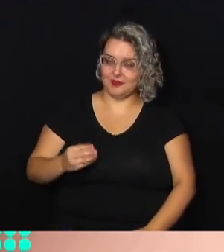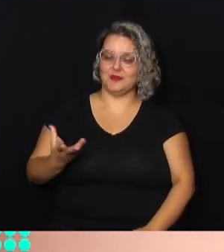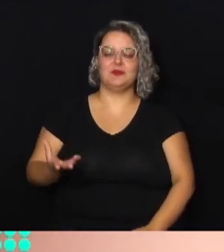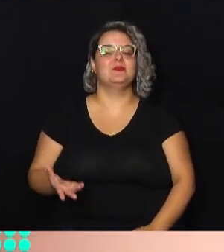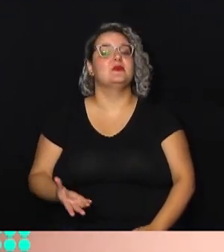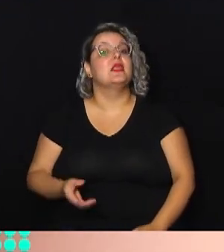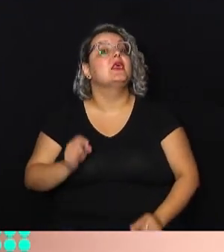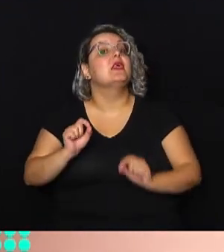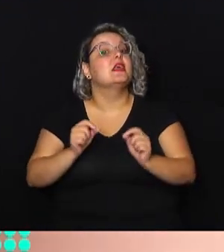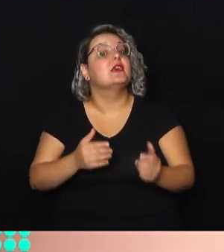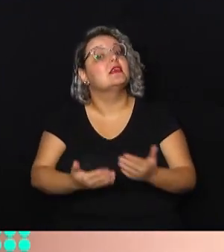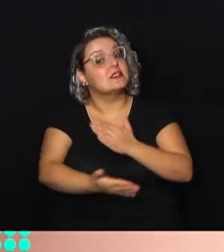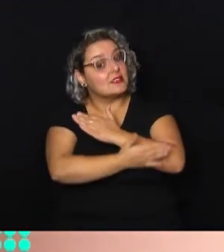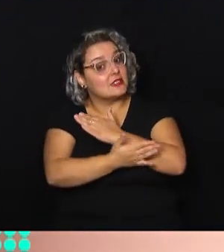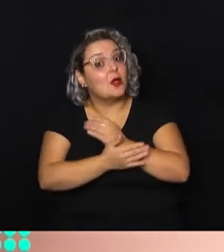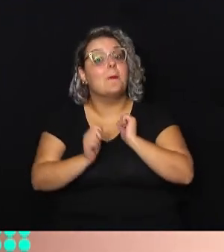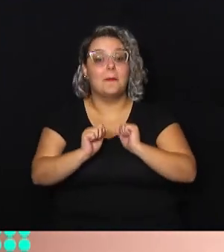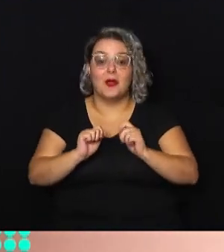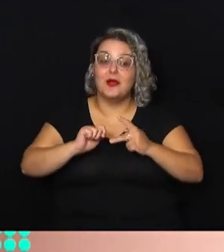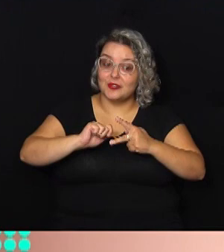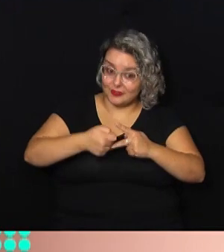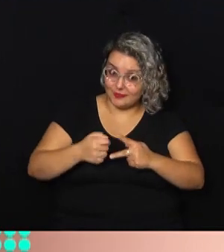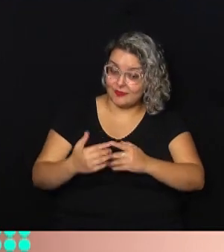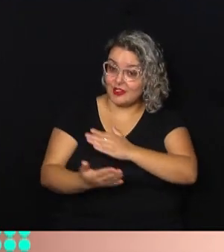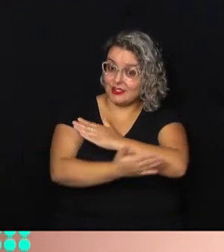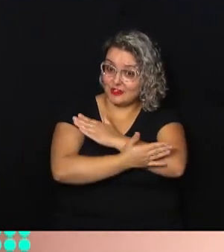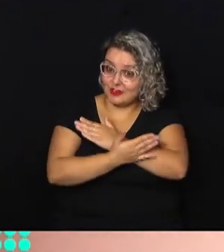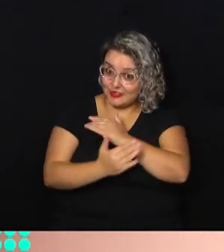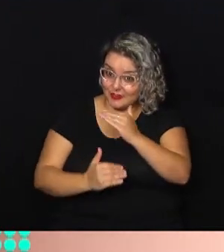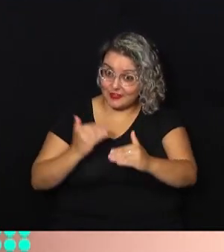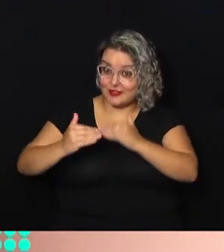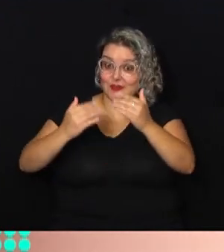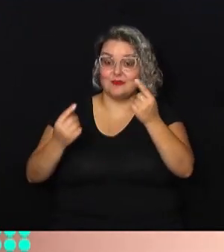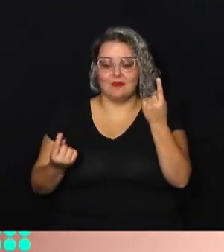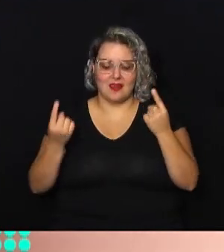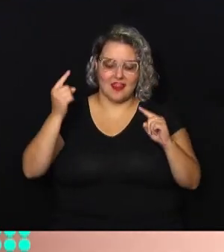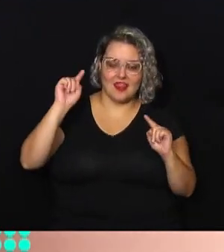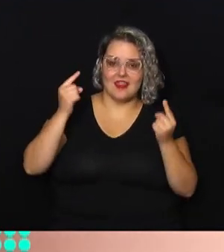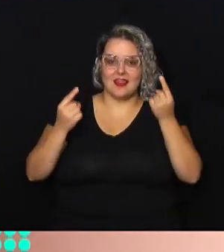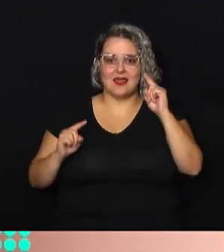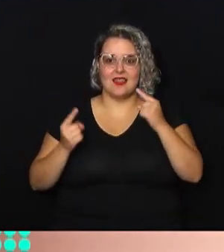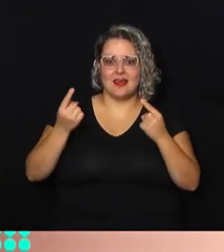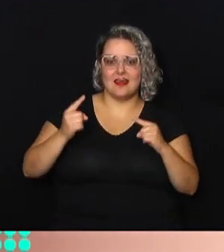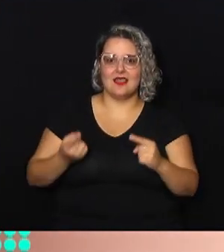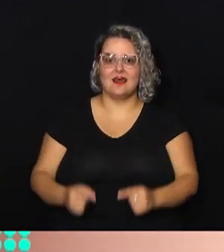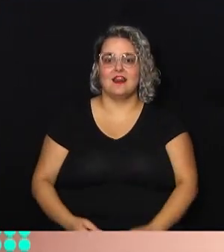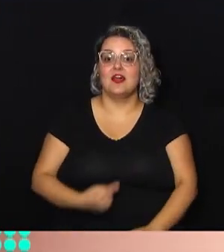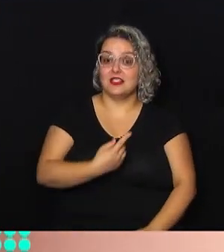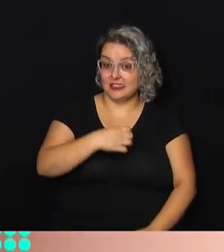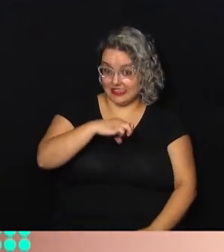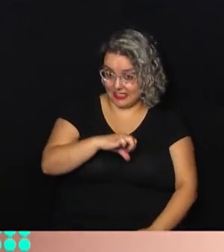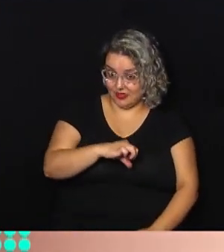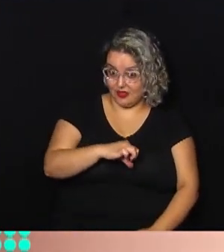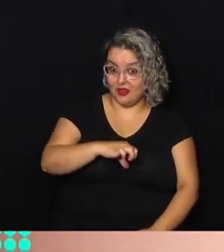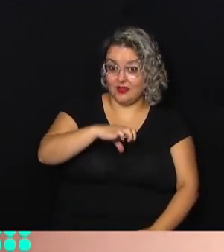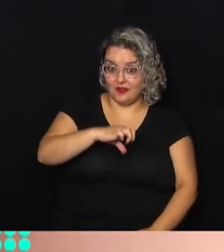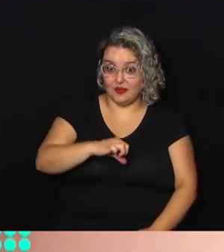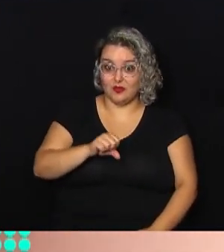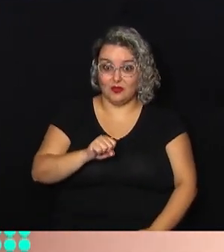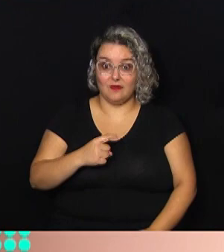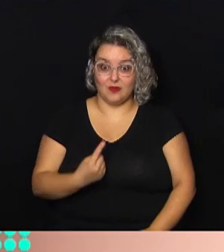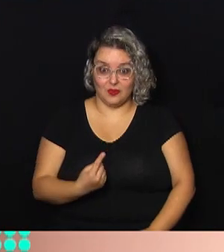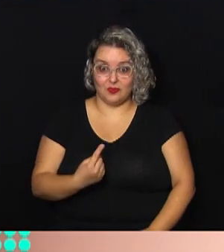gente, pode fazer um Pix para ajudar na produção do nosso carnaval. A chave do Pix é 19